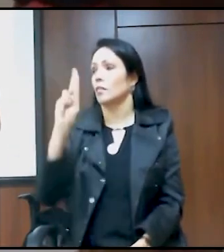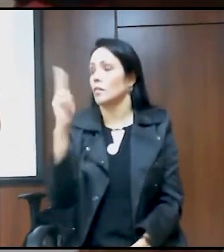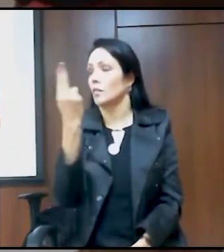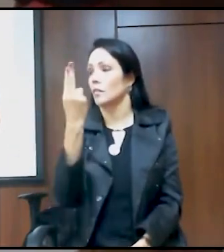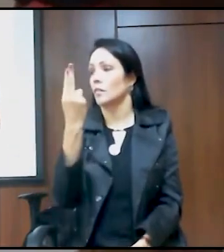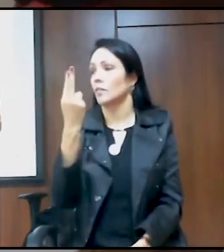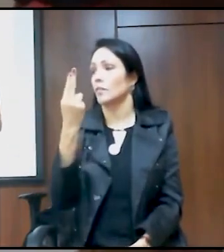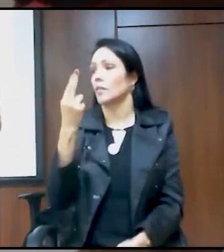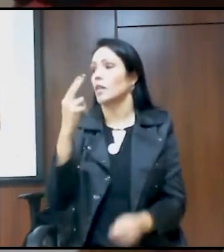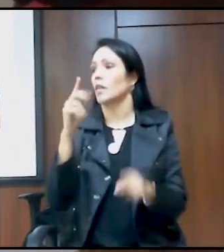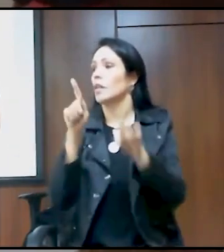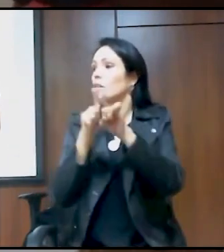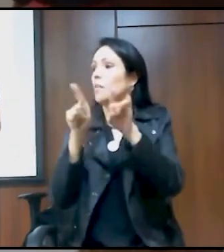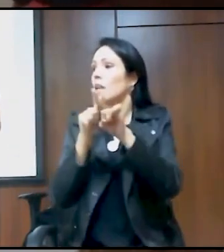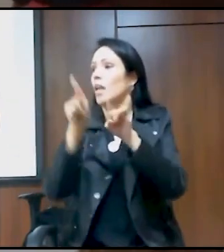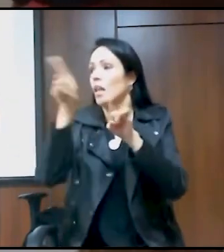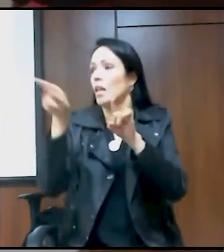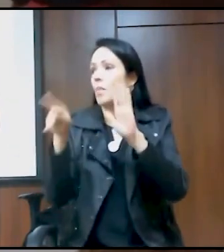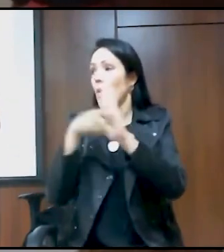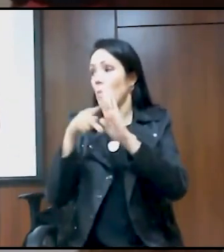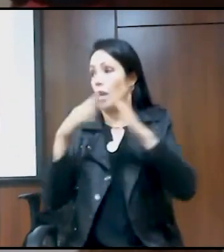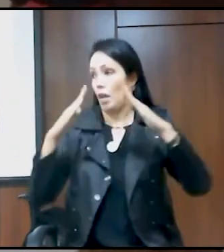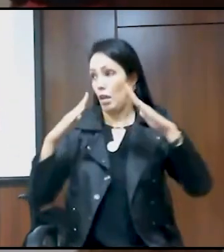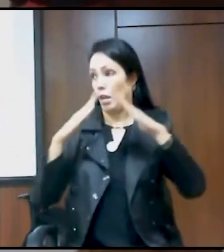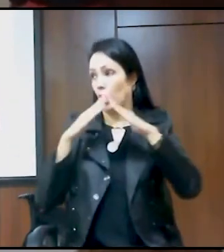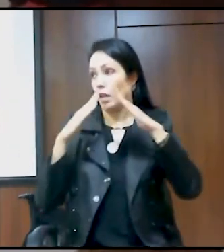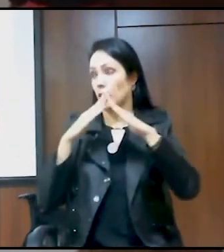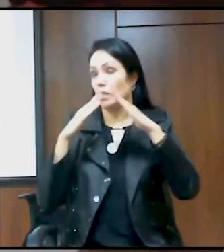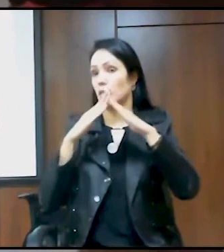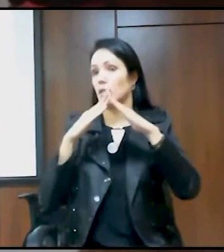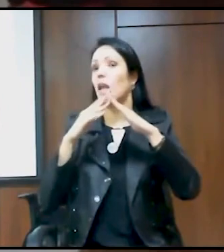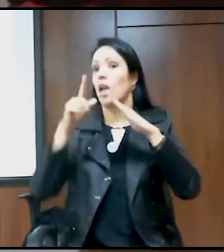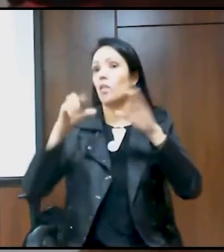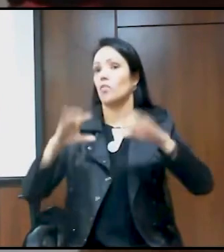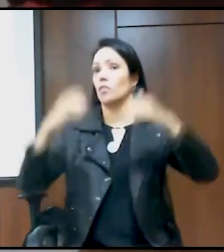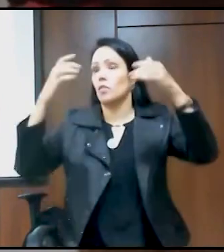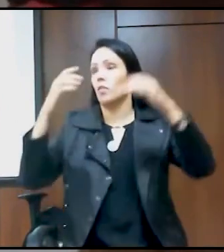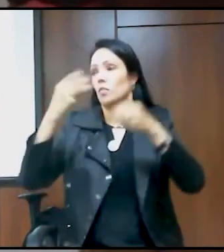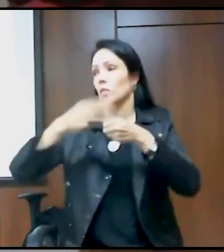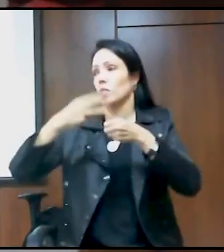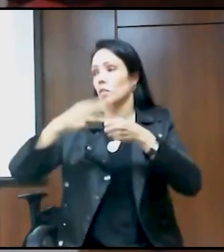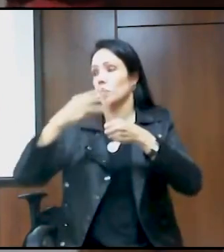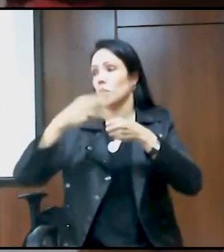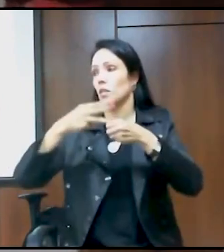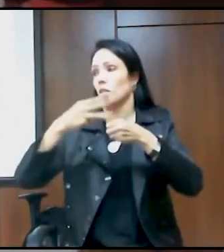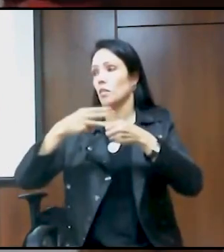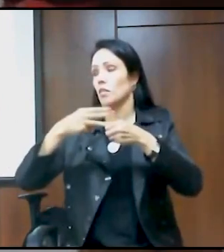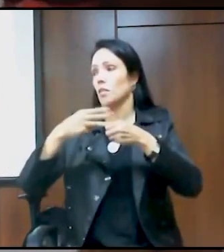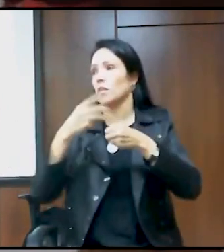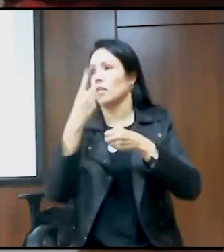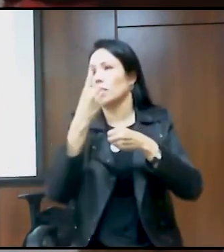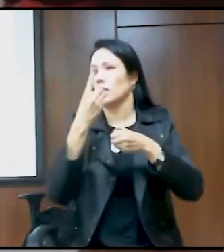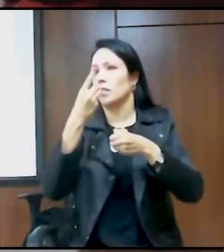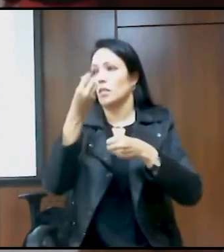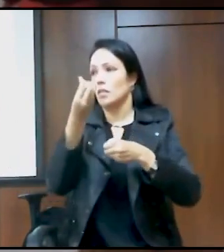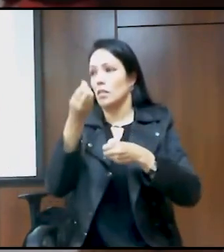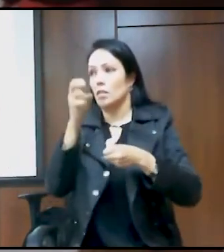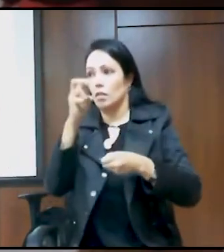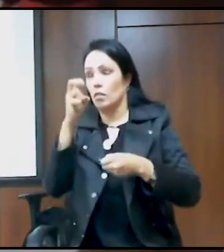aqui, que é da habitação, que é do Tesouro Municipal, R$165 mil, mais ou menos, em